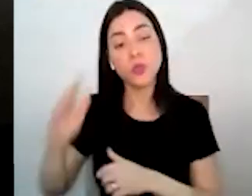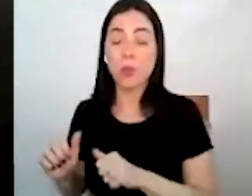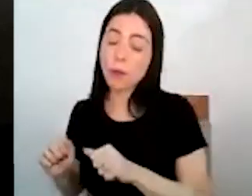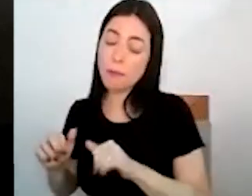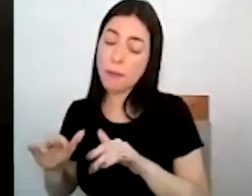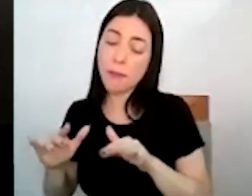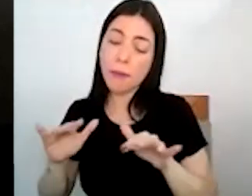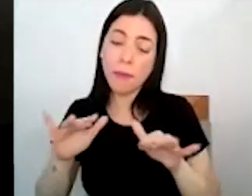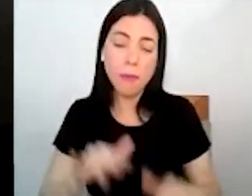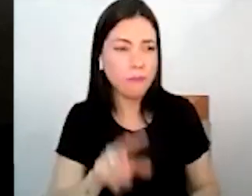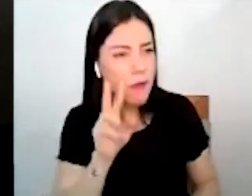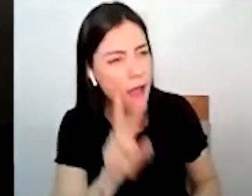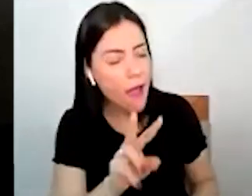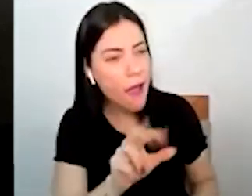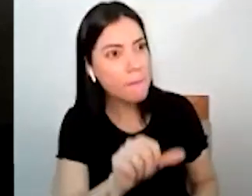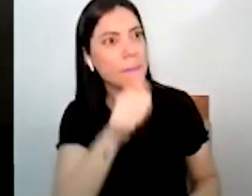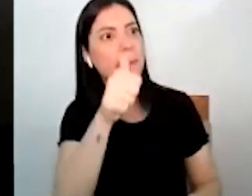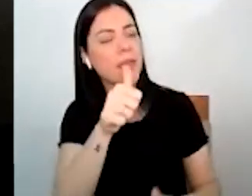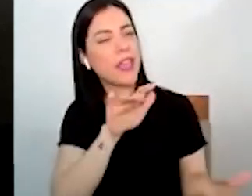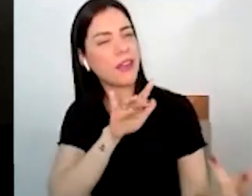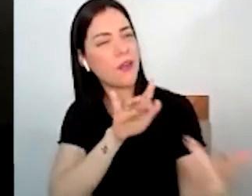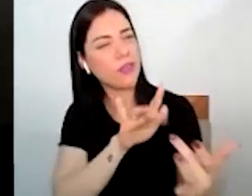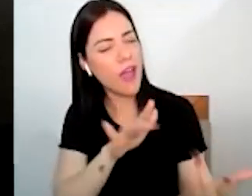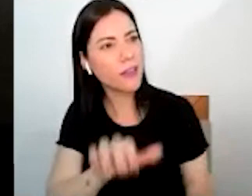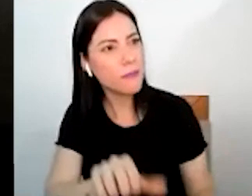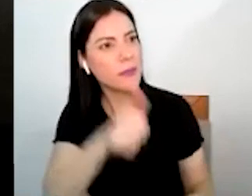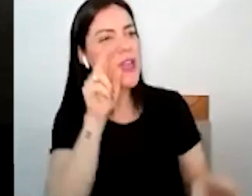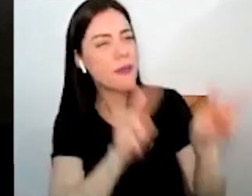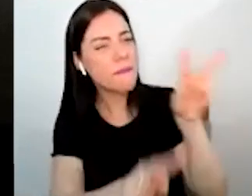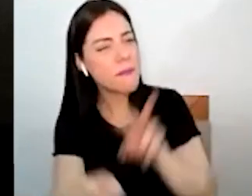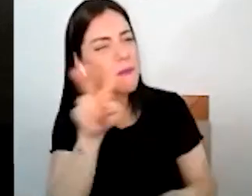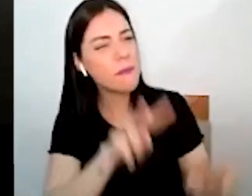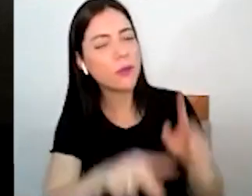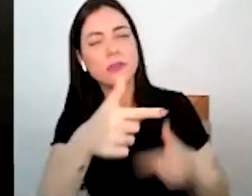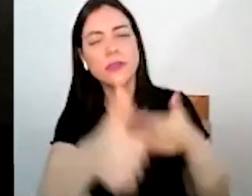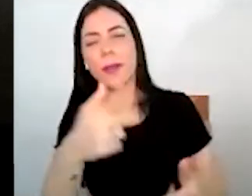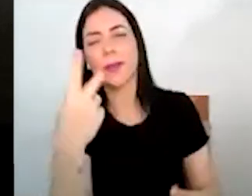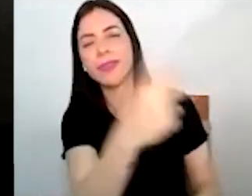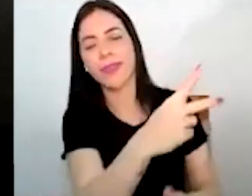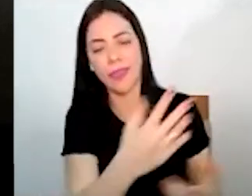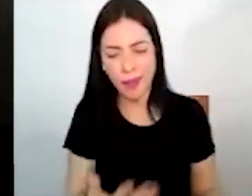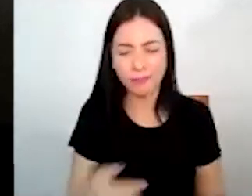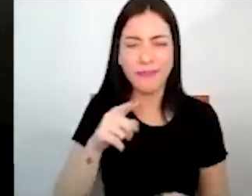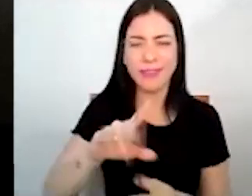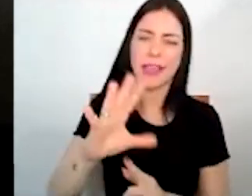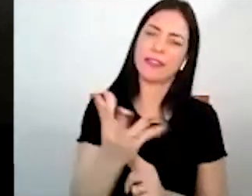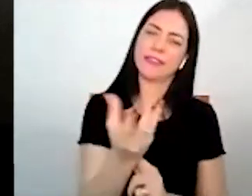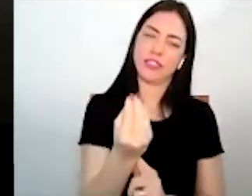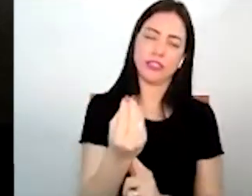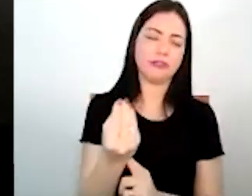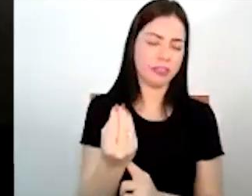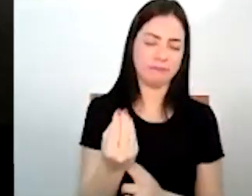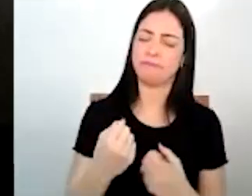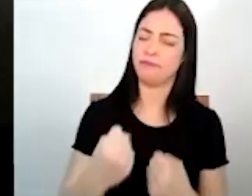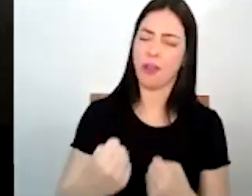e a obra, e a persona e a figura desse artista tão forte. Então, como que, de